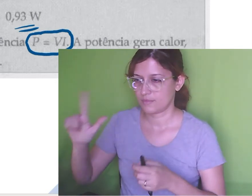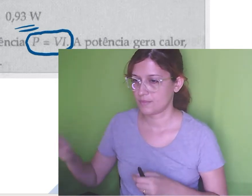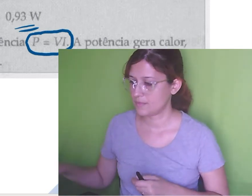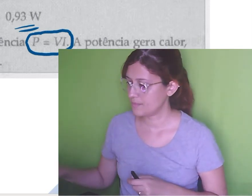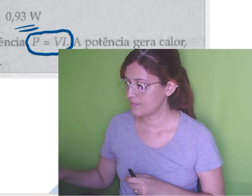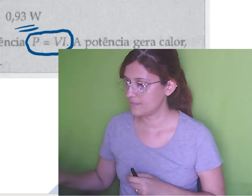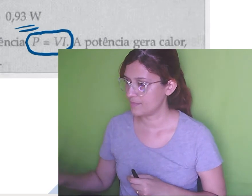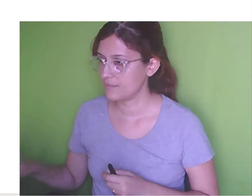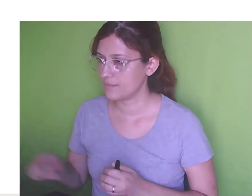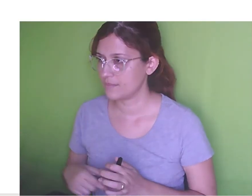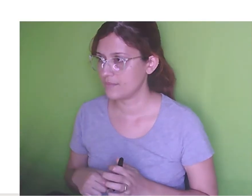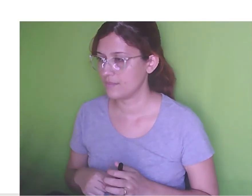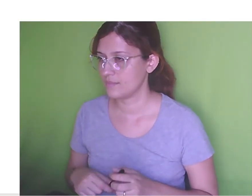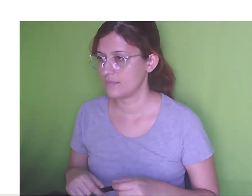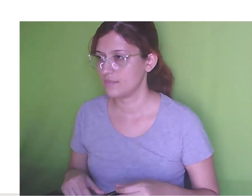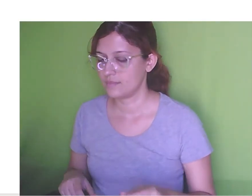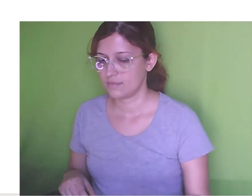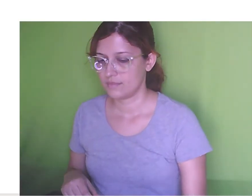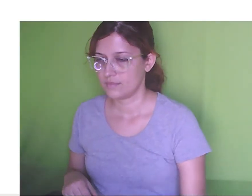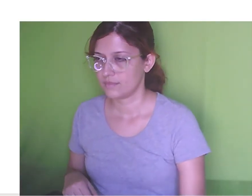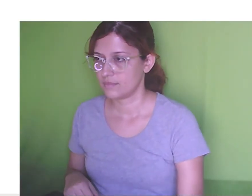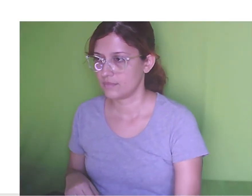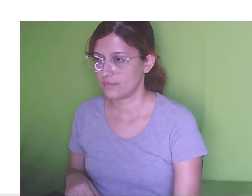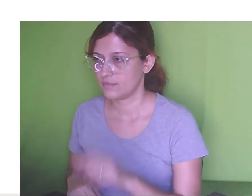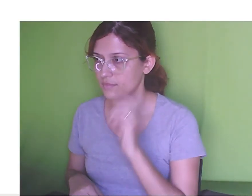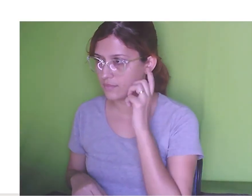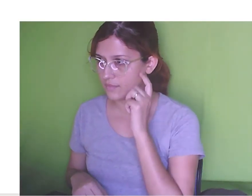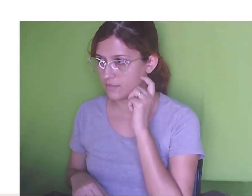Vamos ver outra atividade.